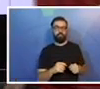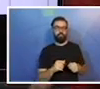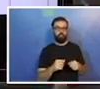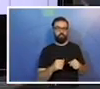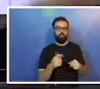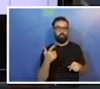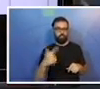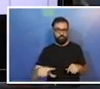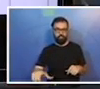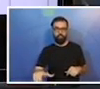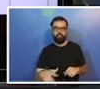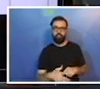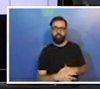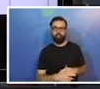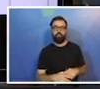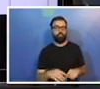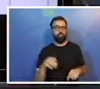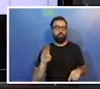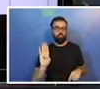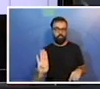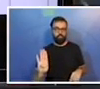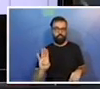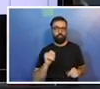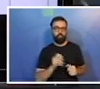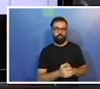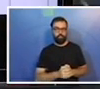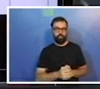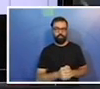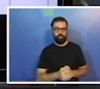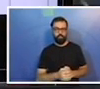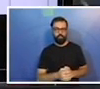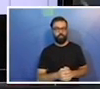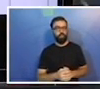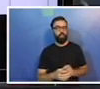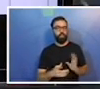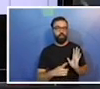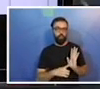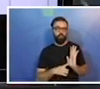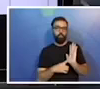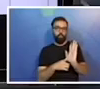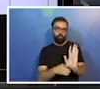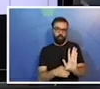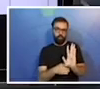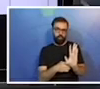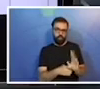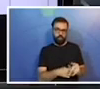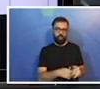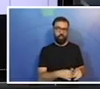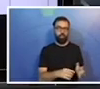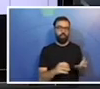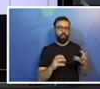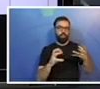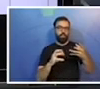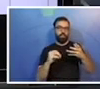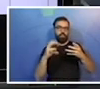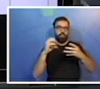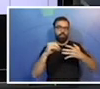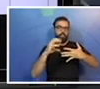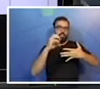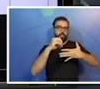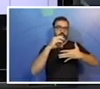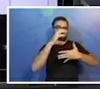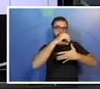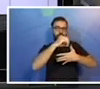caderno. Letra B. Represente por meio de esquemas relações alimentares entre